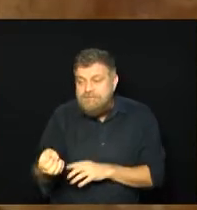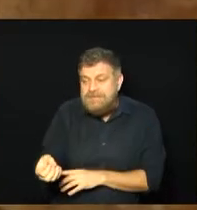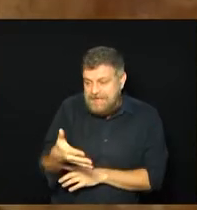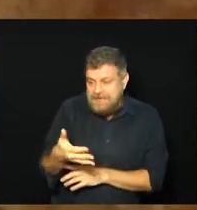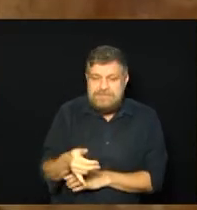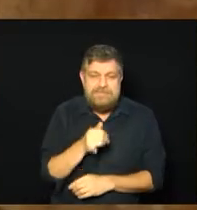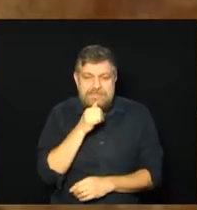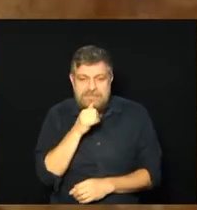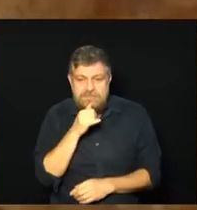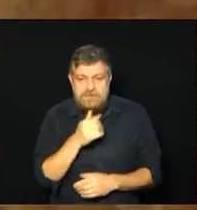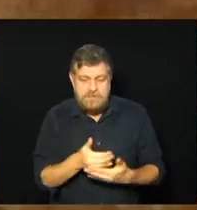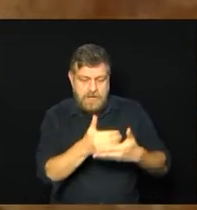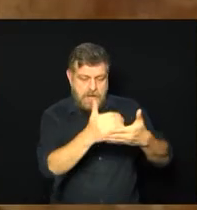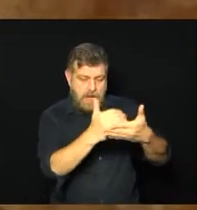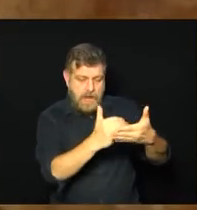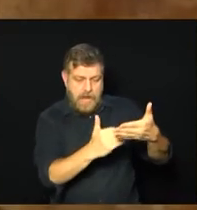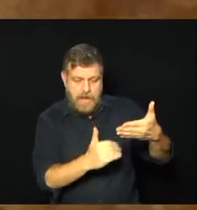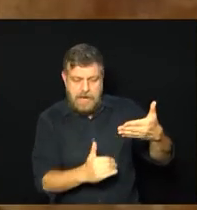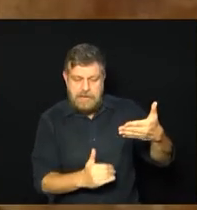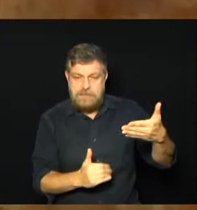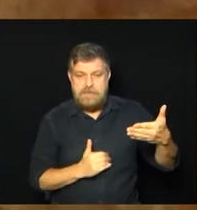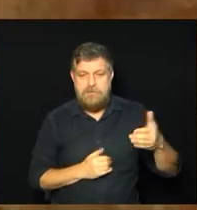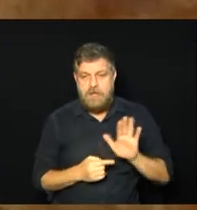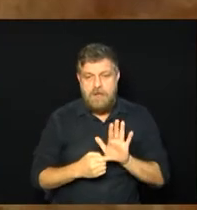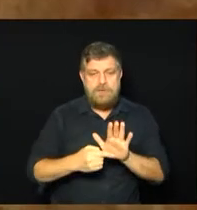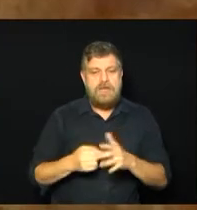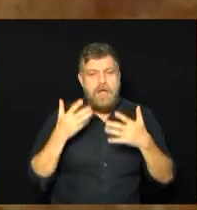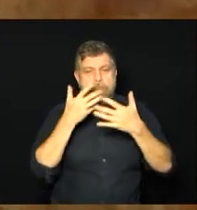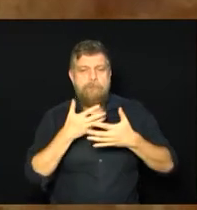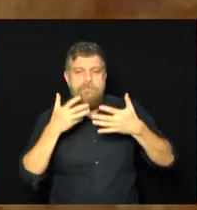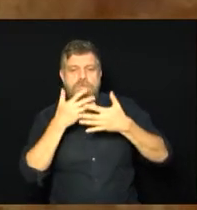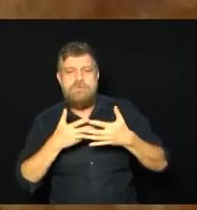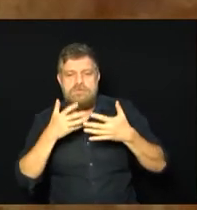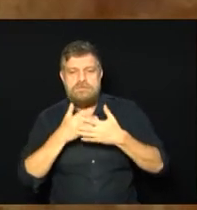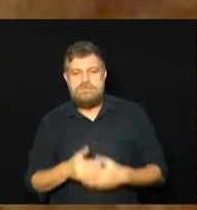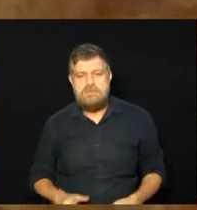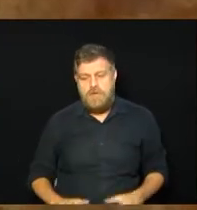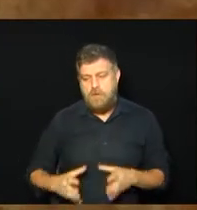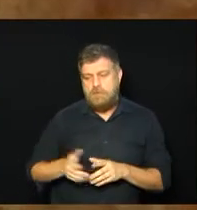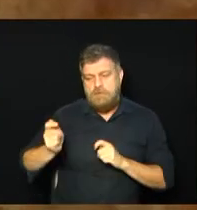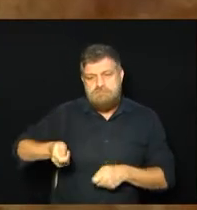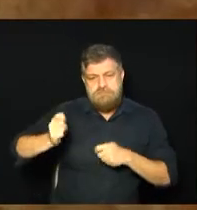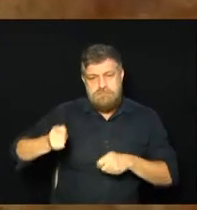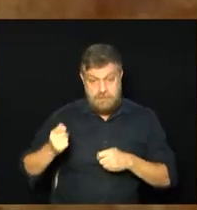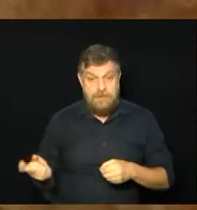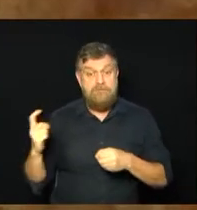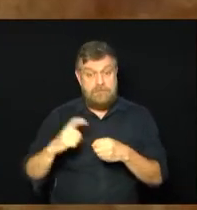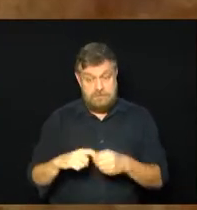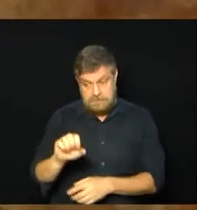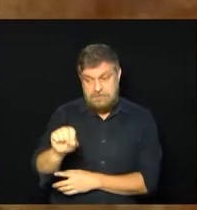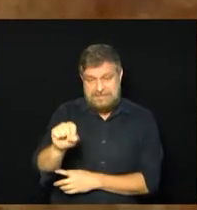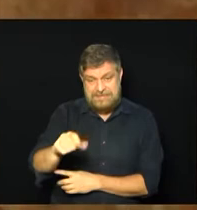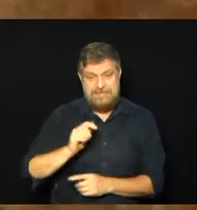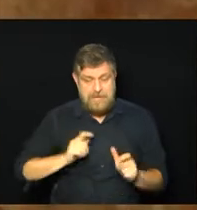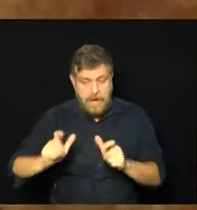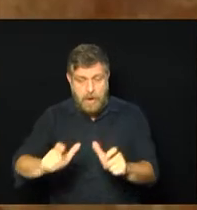como cardápios, atrações musicais? Sim, isso está voltando e está voltando com tudo. Então tem muitos estabelecimentos